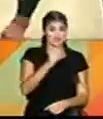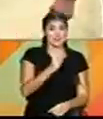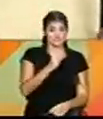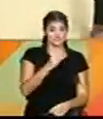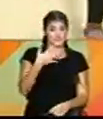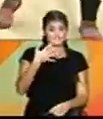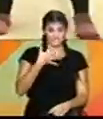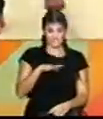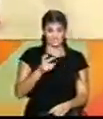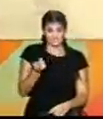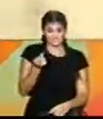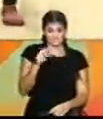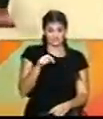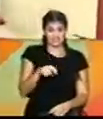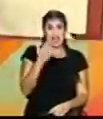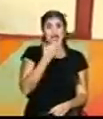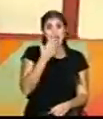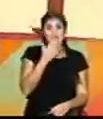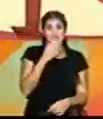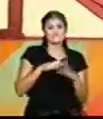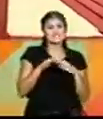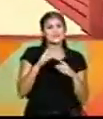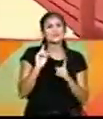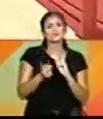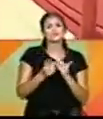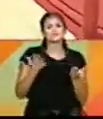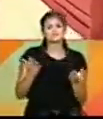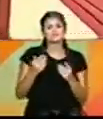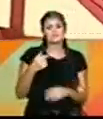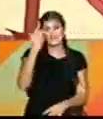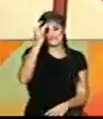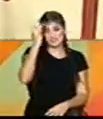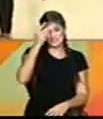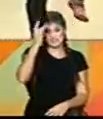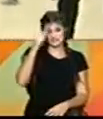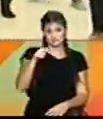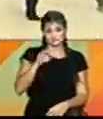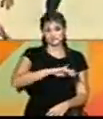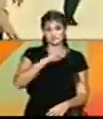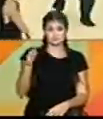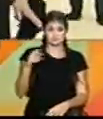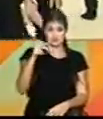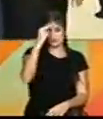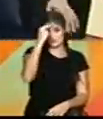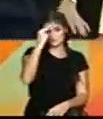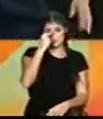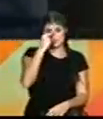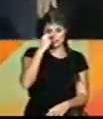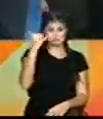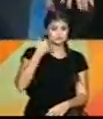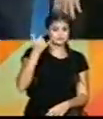e quiser vir até estas aulas, o que é que tem que fazer? É fácil, basta dirigir-se ao Multiusos de Guimarães ou então contactar um dos